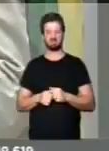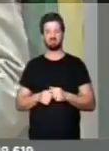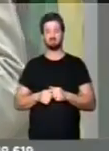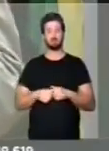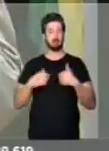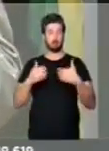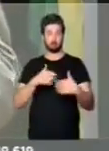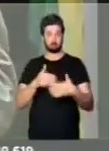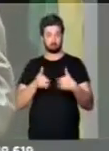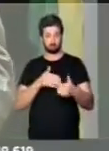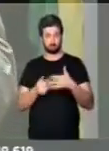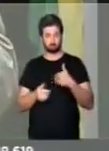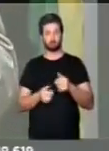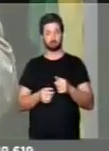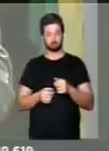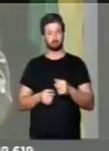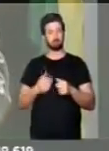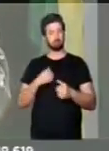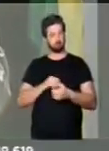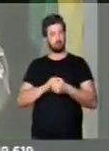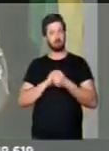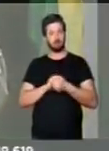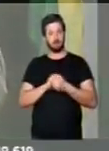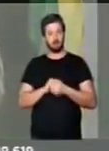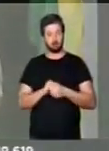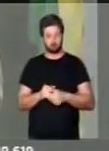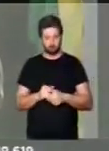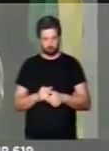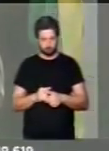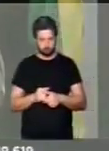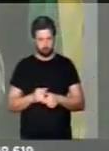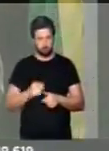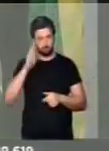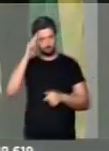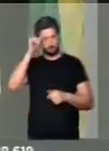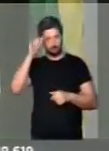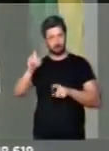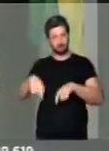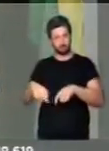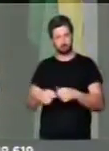maneira, eu quero me congratular com os produtores